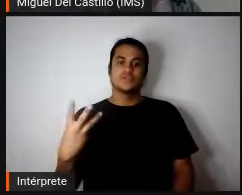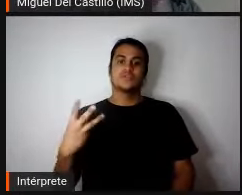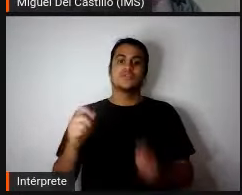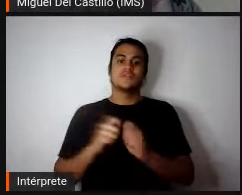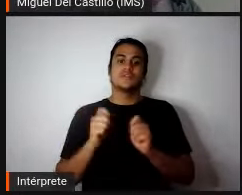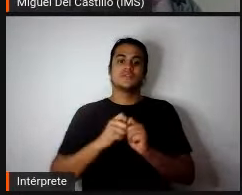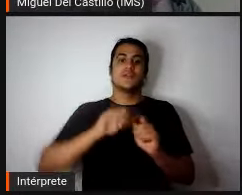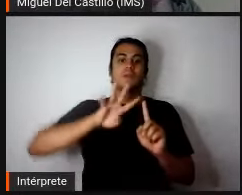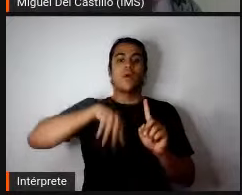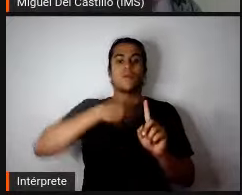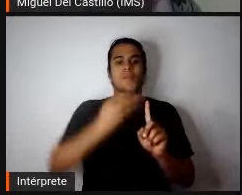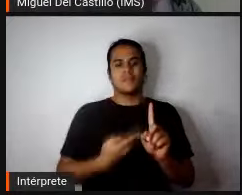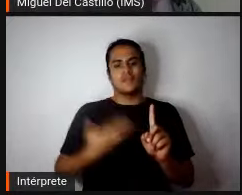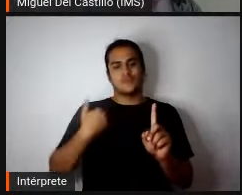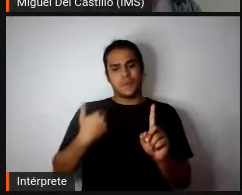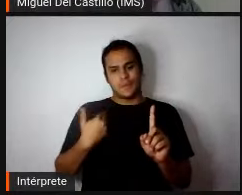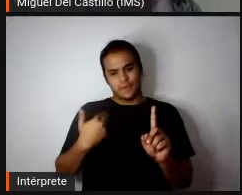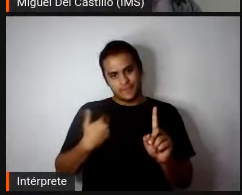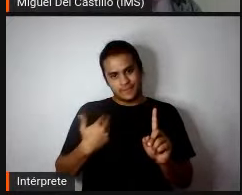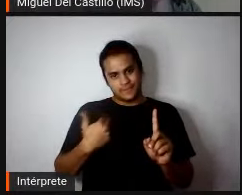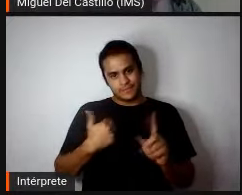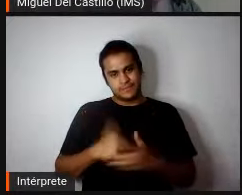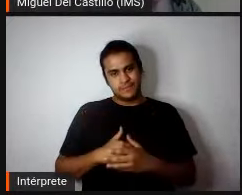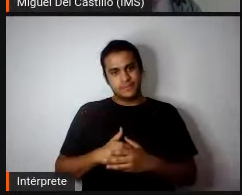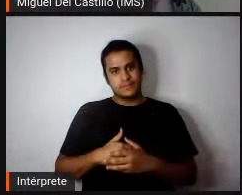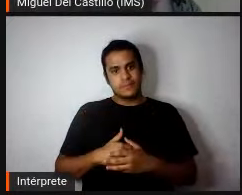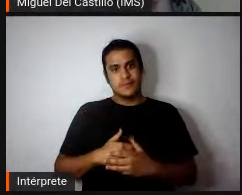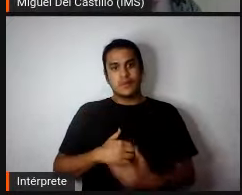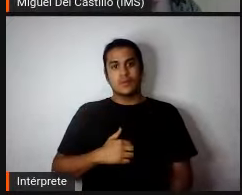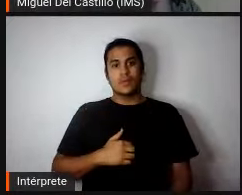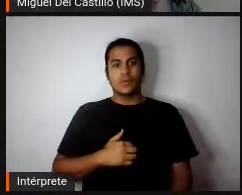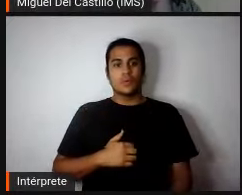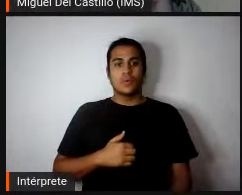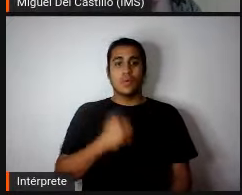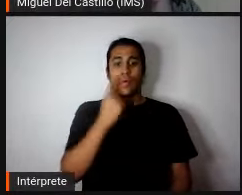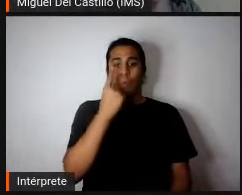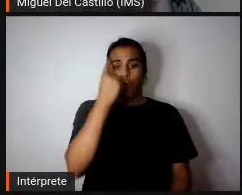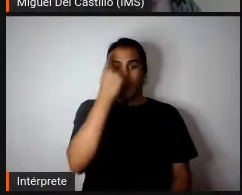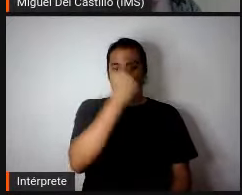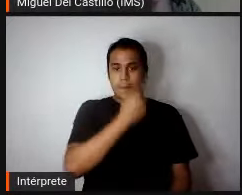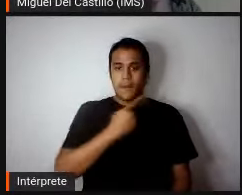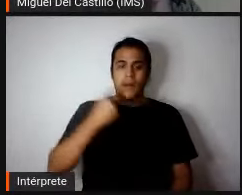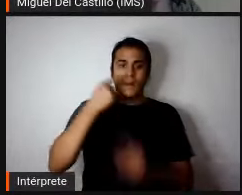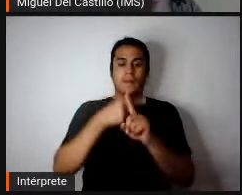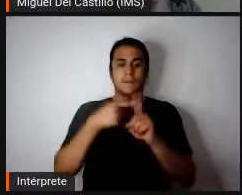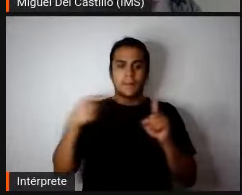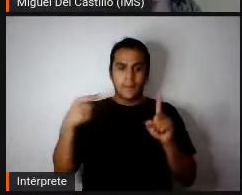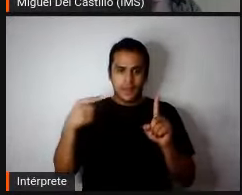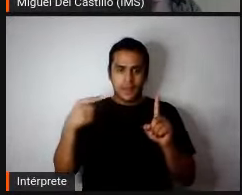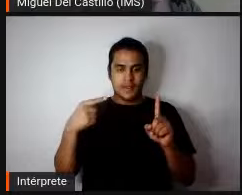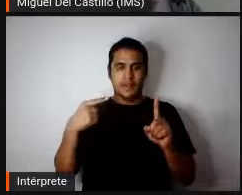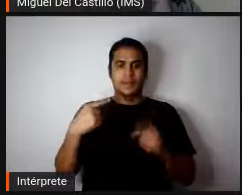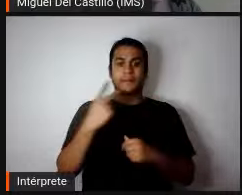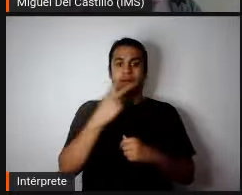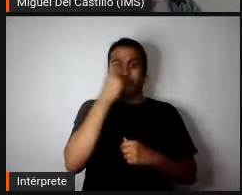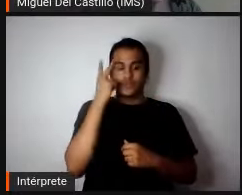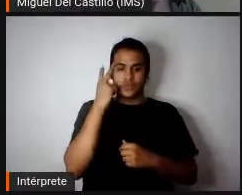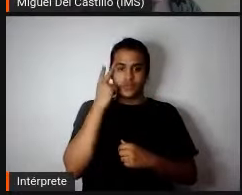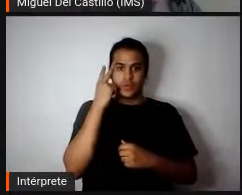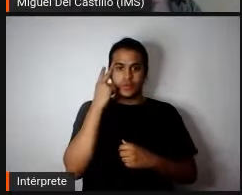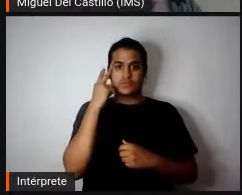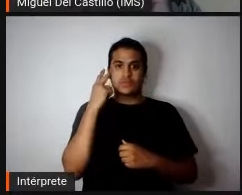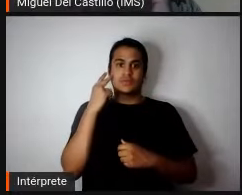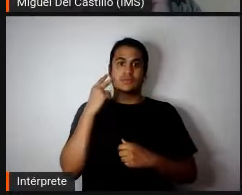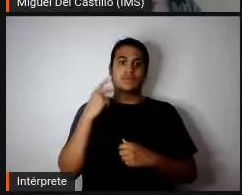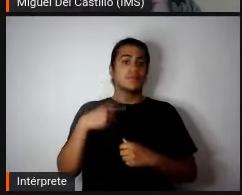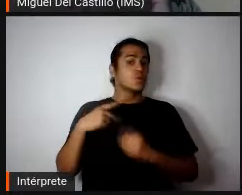a mim com uma hora e meia de pessoas que, em um mês, captaram